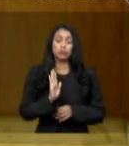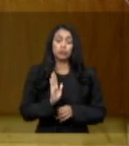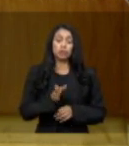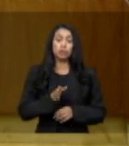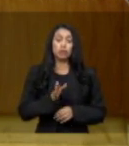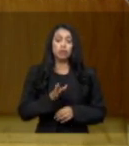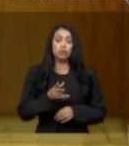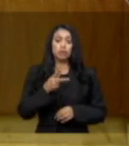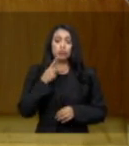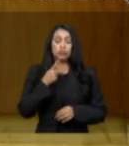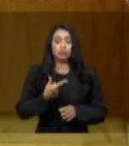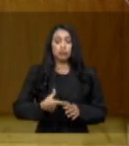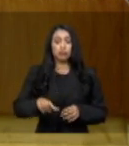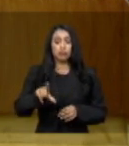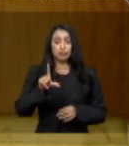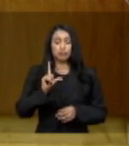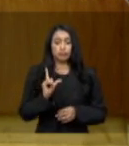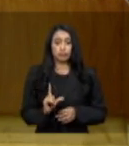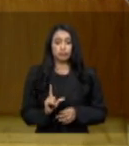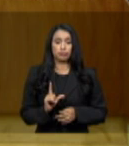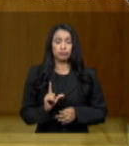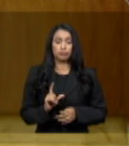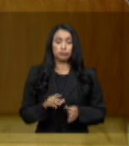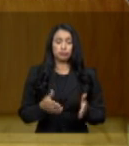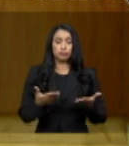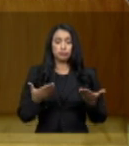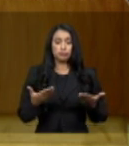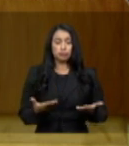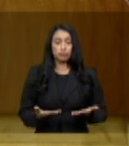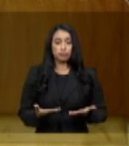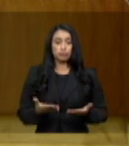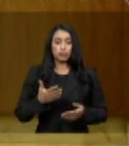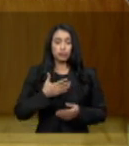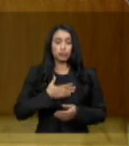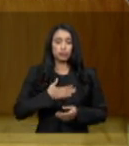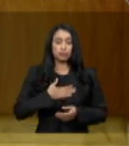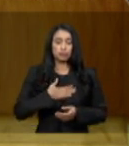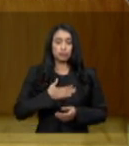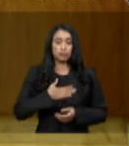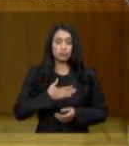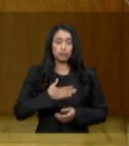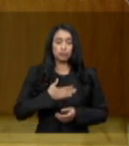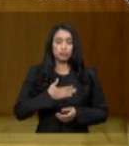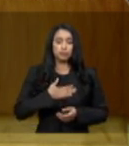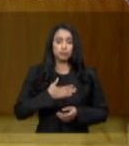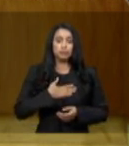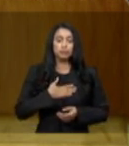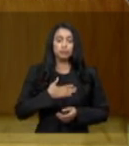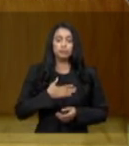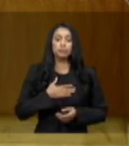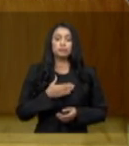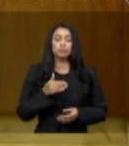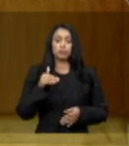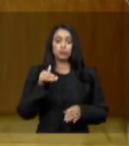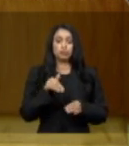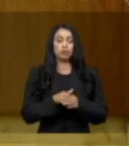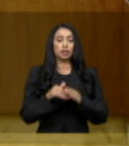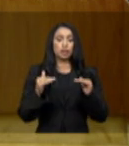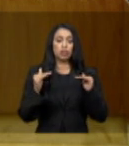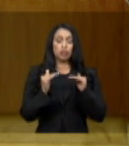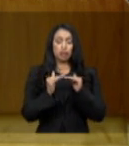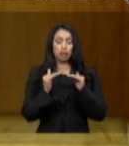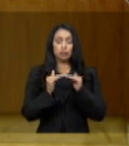já disseram anteriormente nesse sentido amanhã a minha vocação era de votar